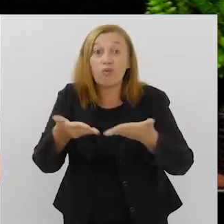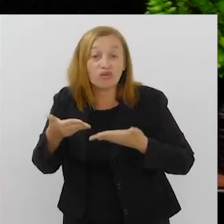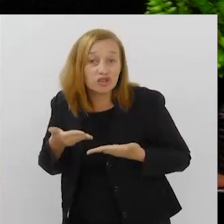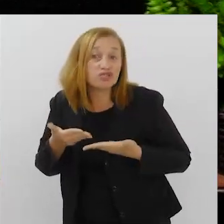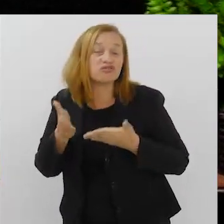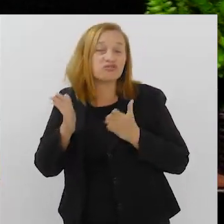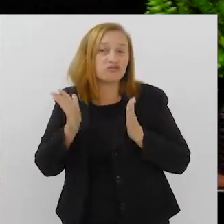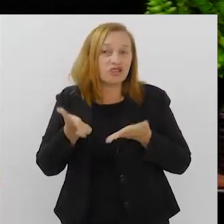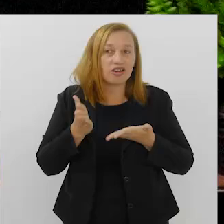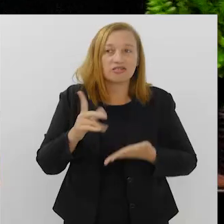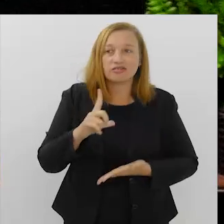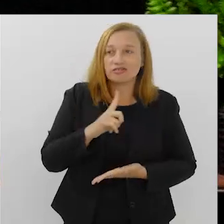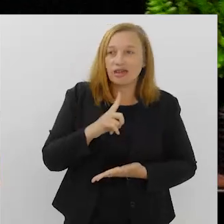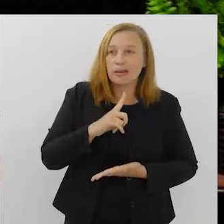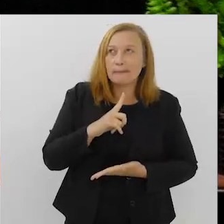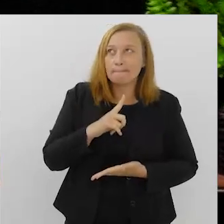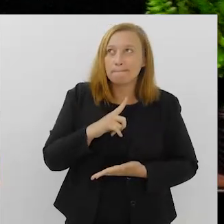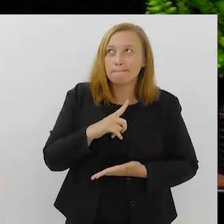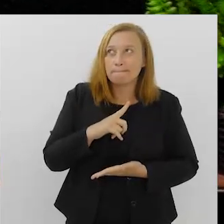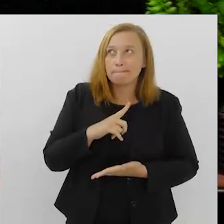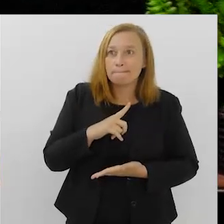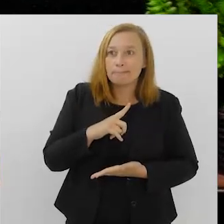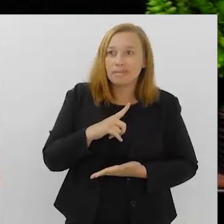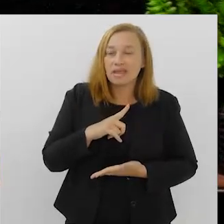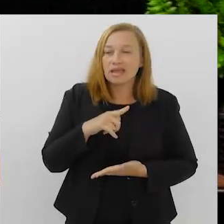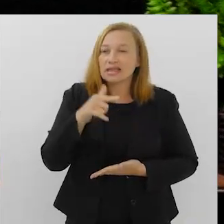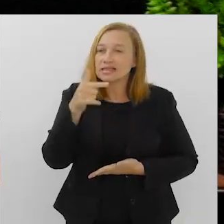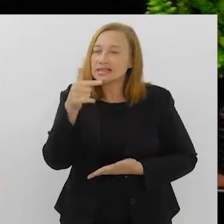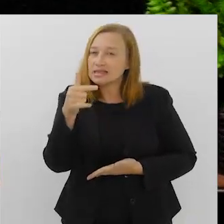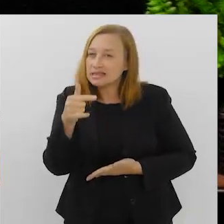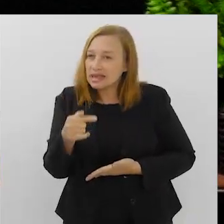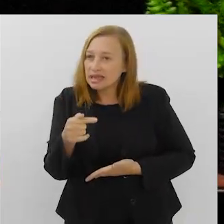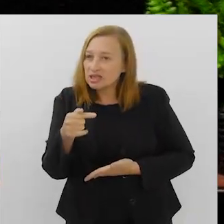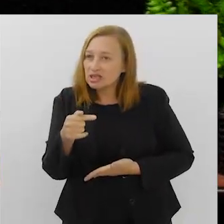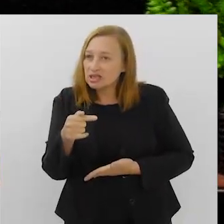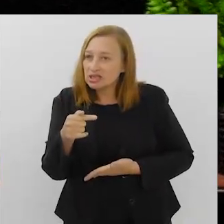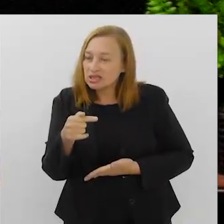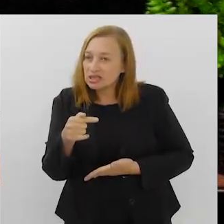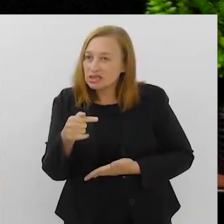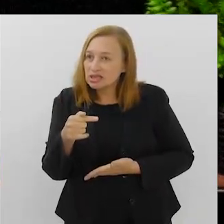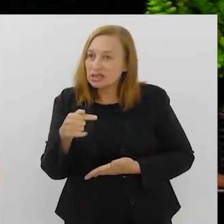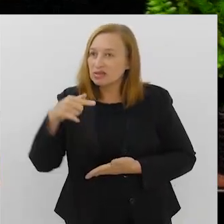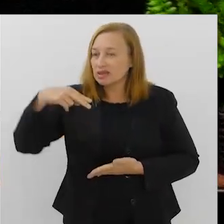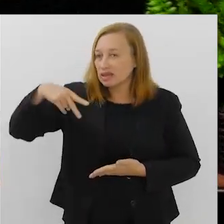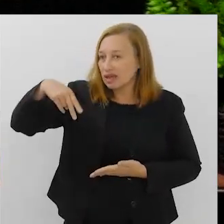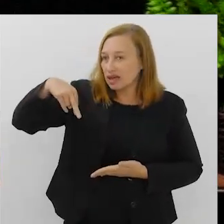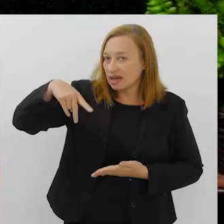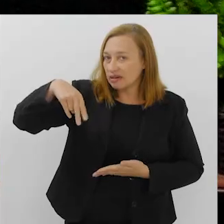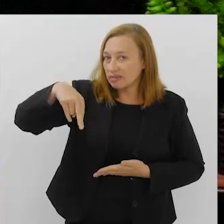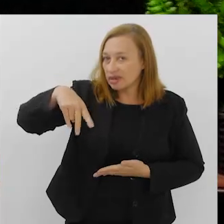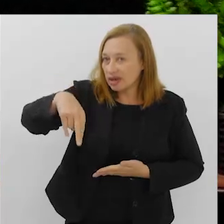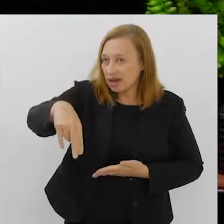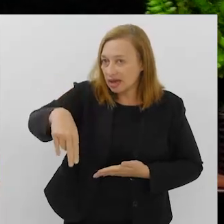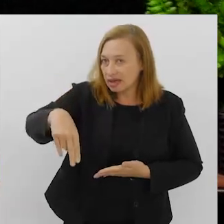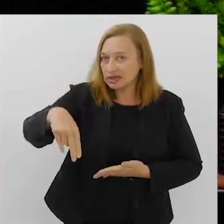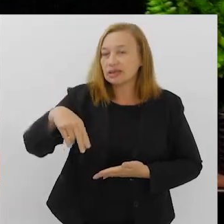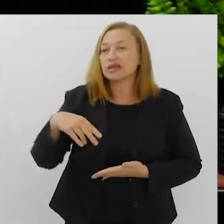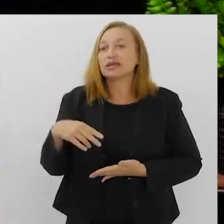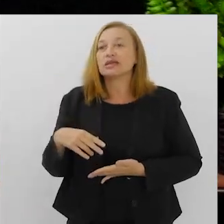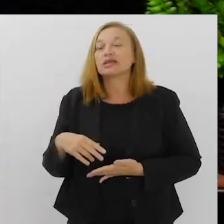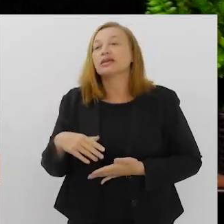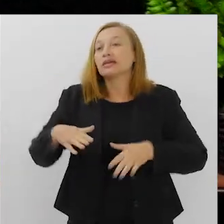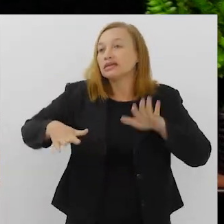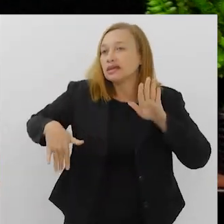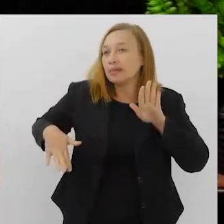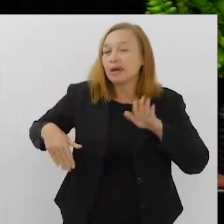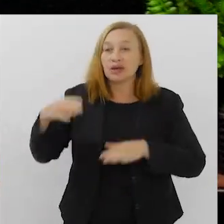fazer um convite, porque a gente vai para a nossa 7ª edição da caminhada,